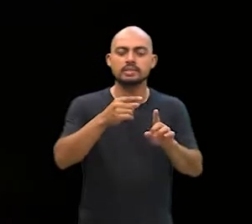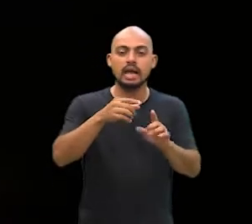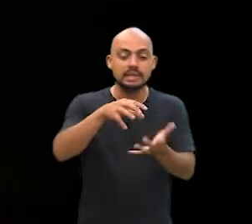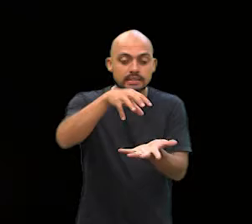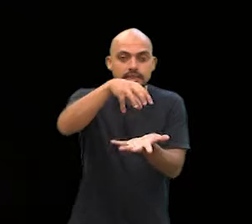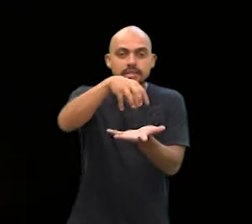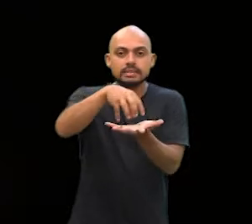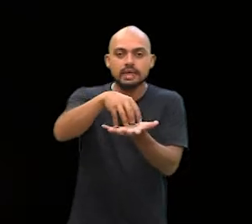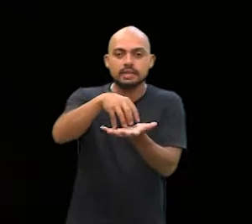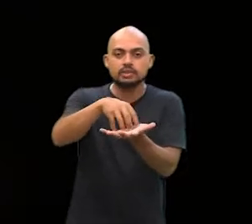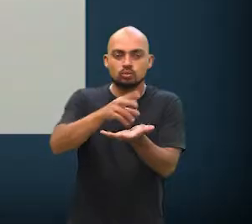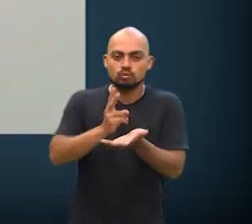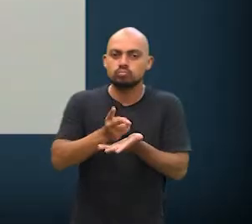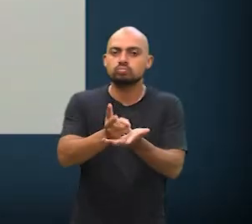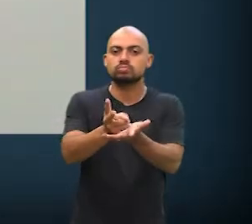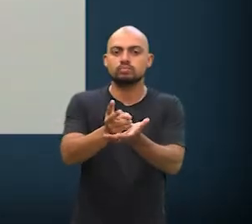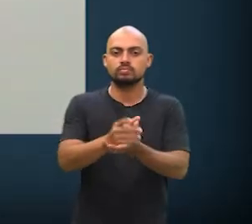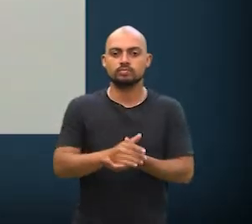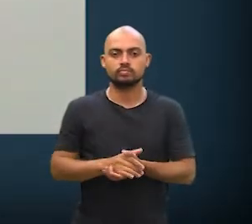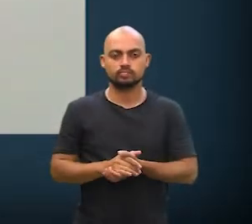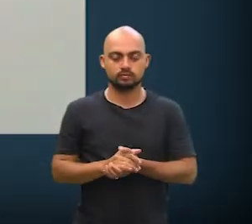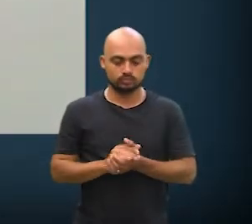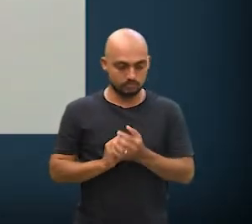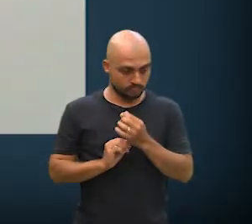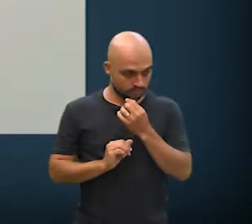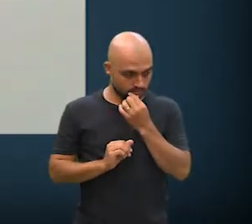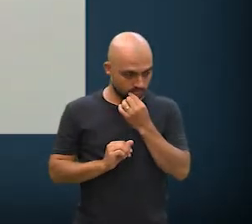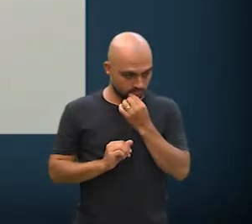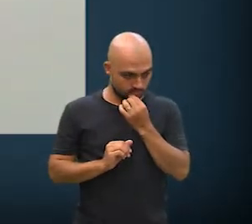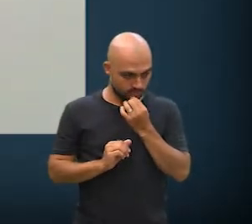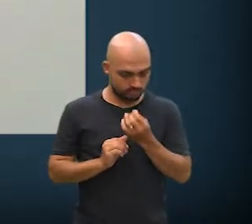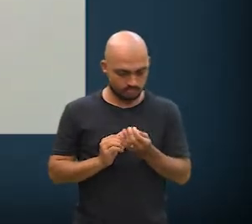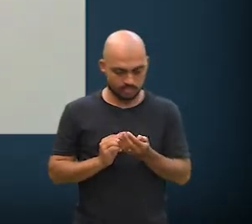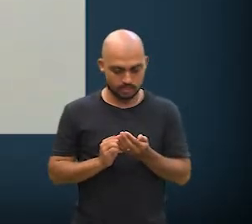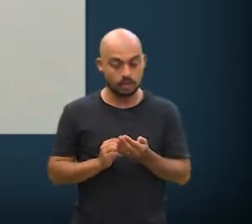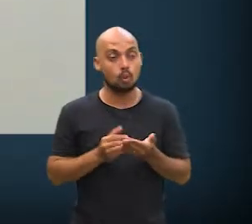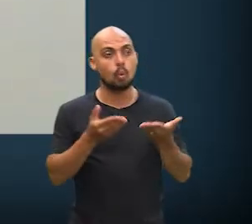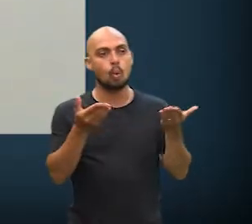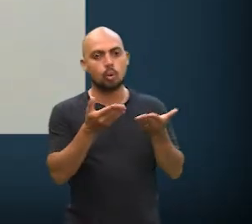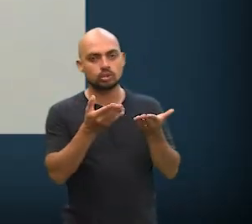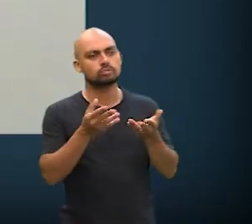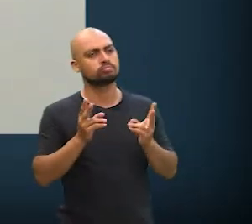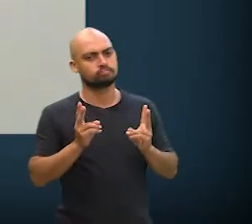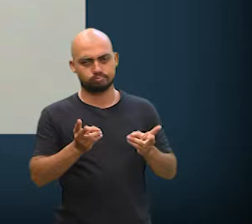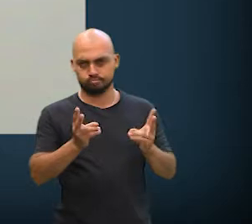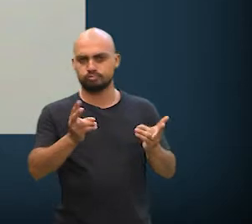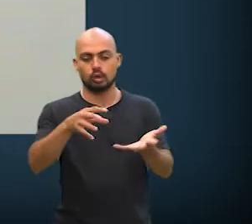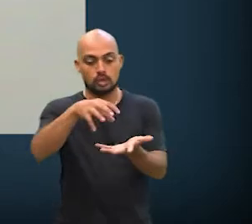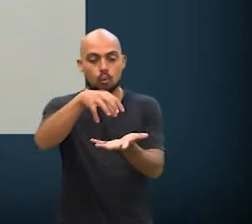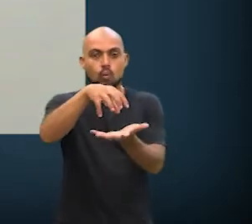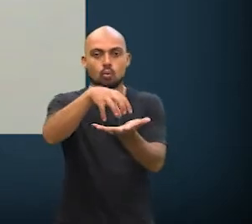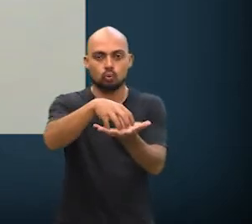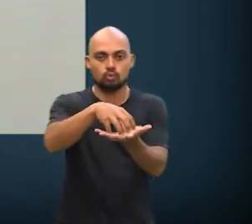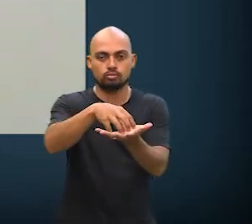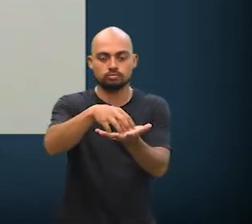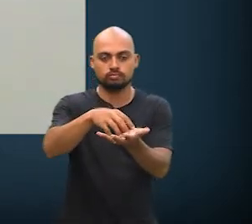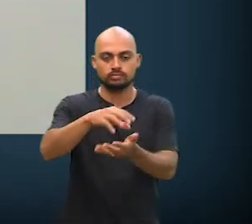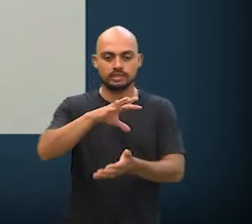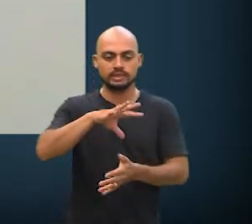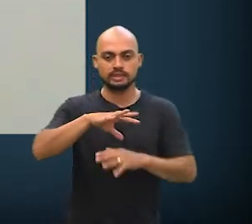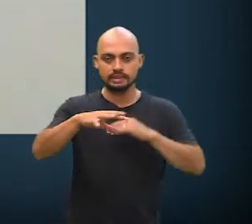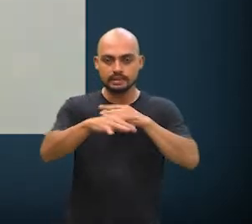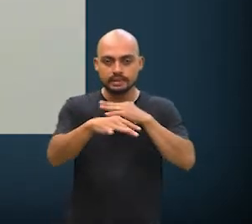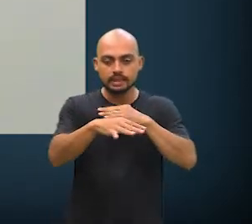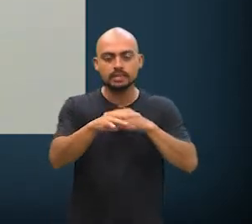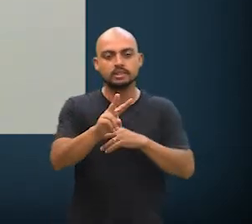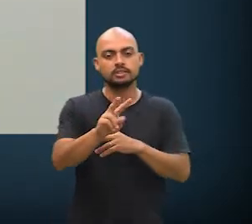da empresa em Varginha? Hoje nós estamos com a sede estabelecida aqui em Varginha, todo o corpo, todo o time está concentrado